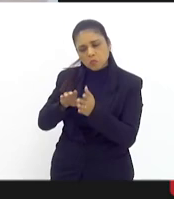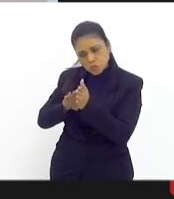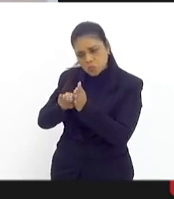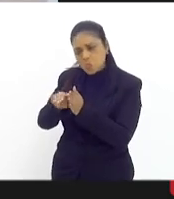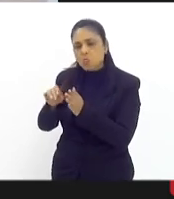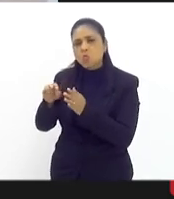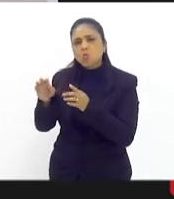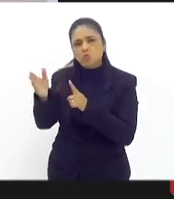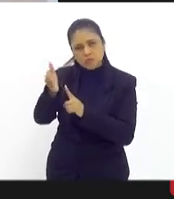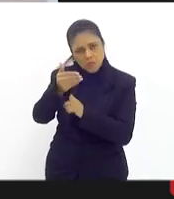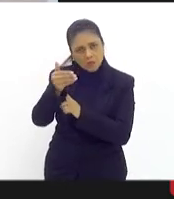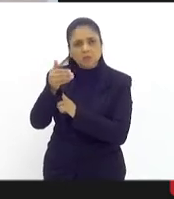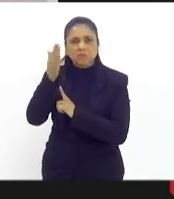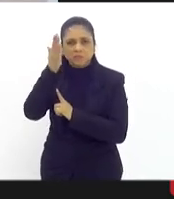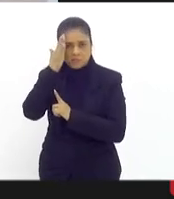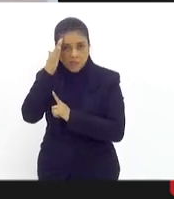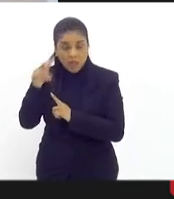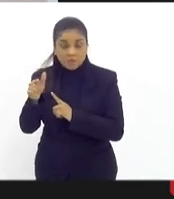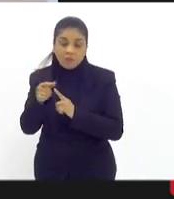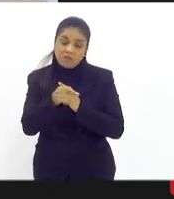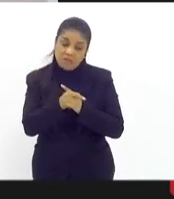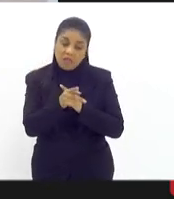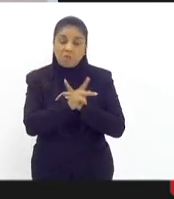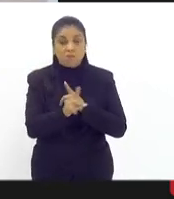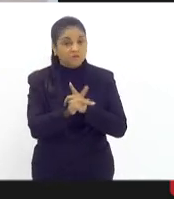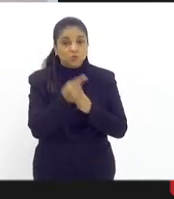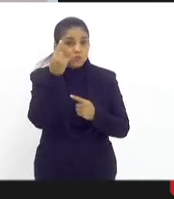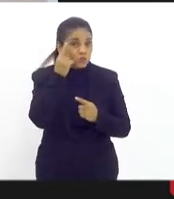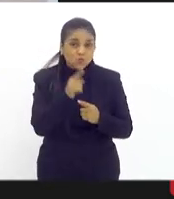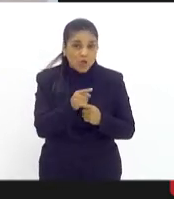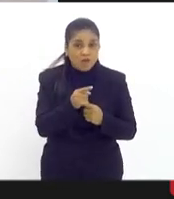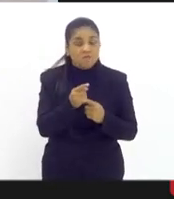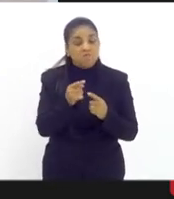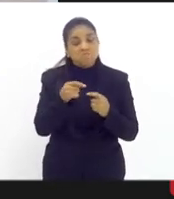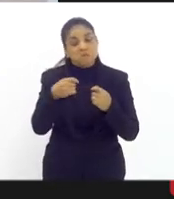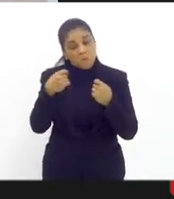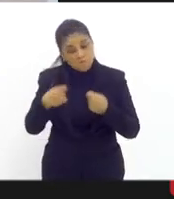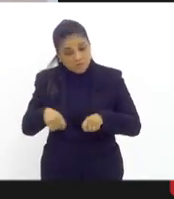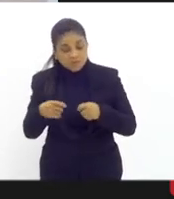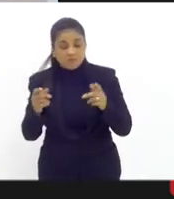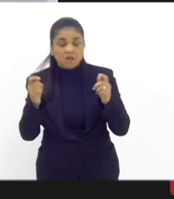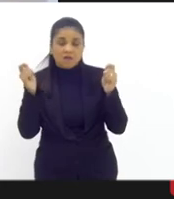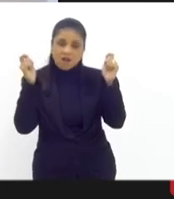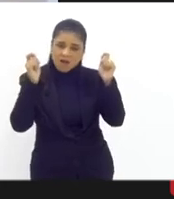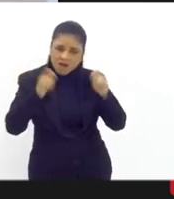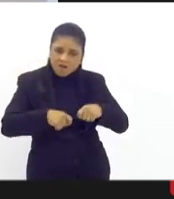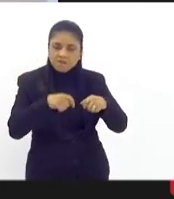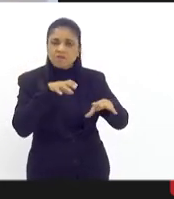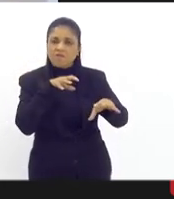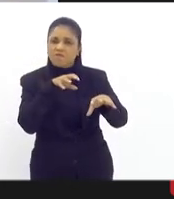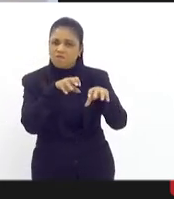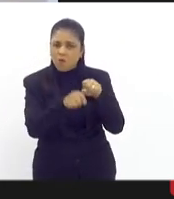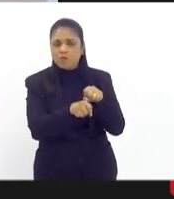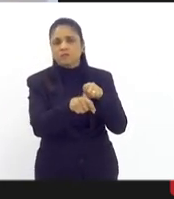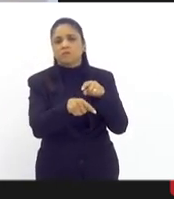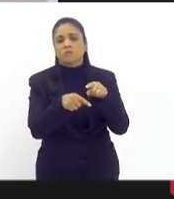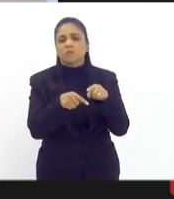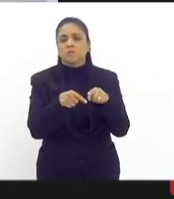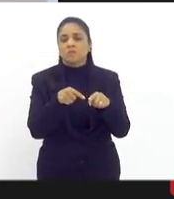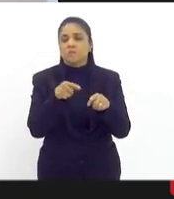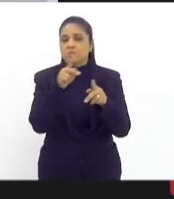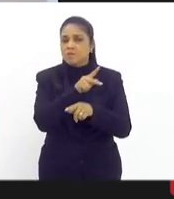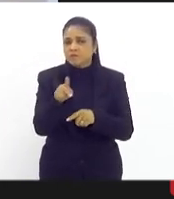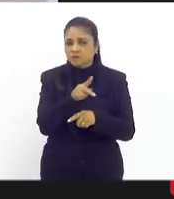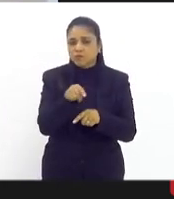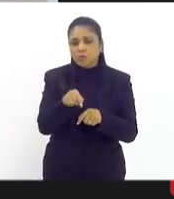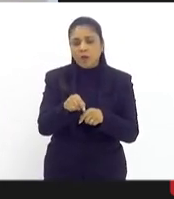da tecnologia. Mas a gente precisa capacitar os professores para que eles trabalhem isso com os alunos, para que trabalhem não de